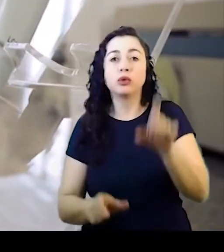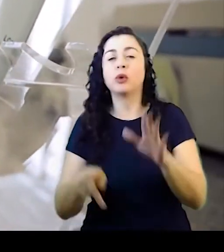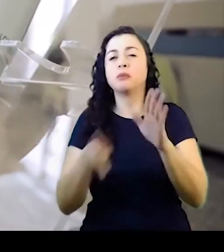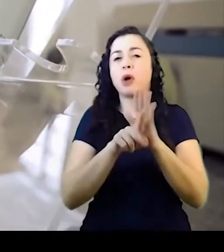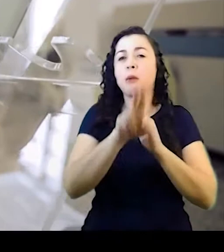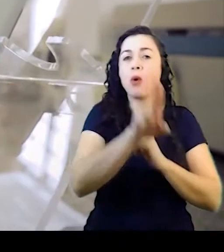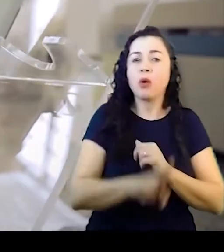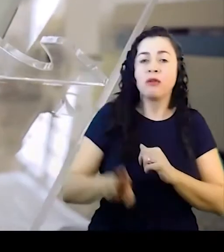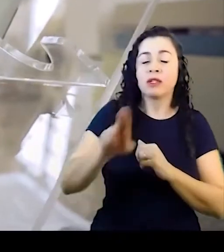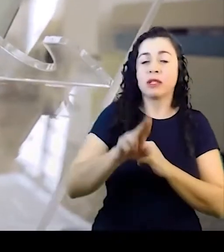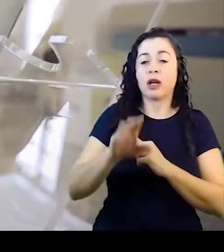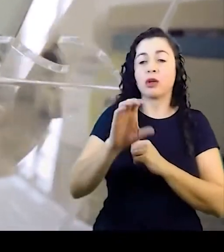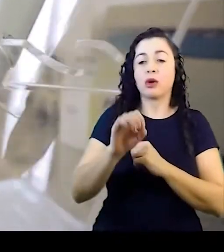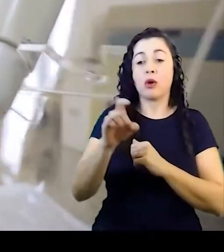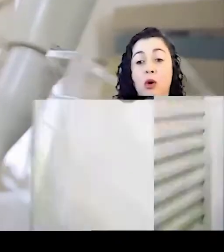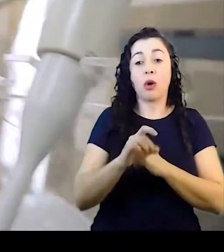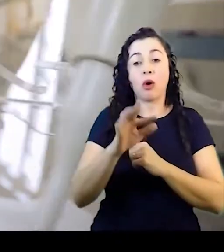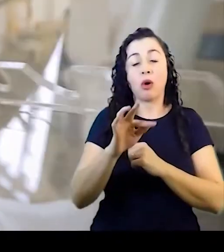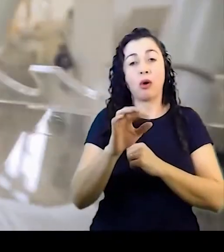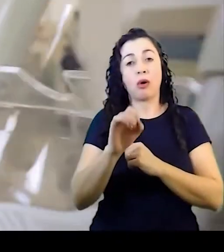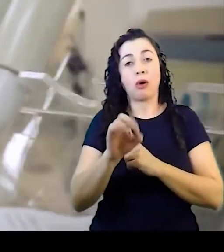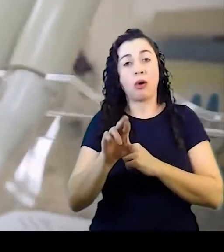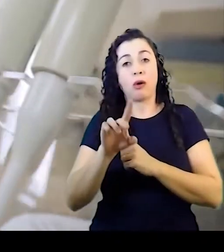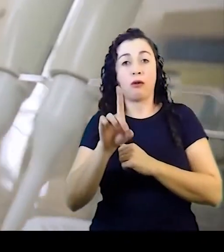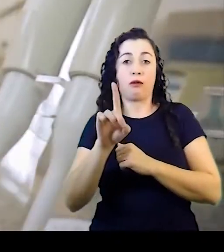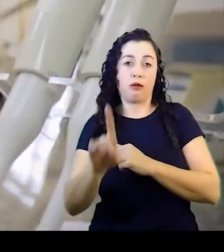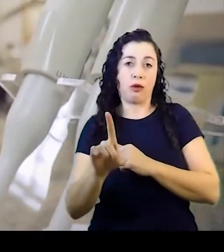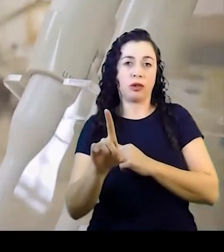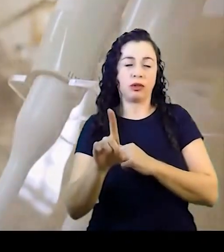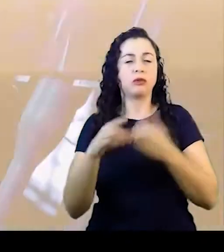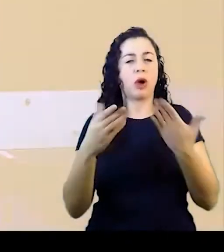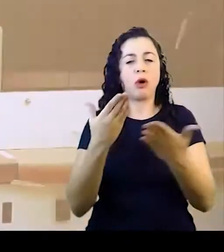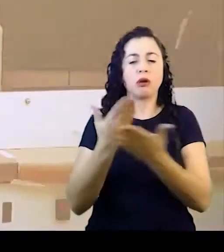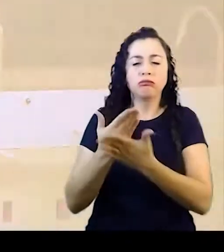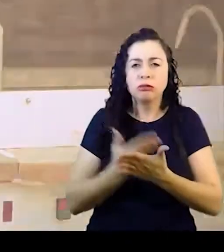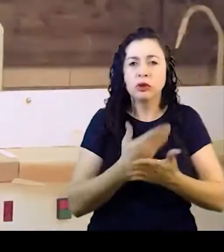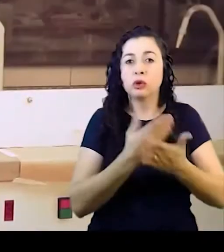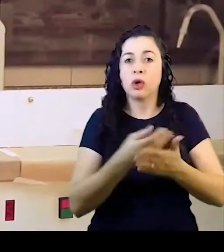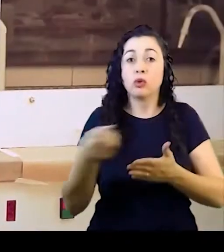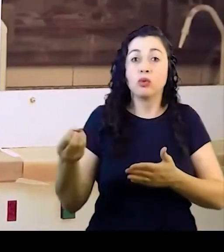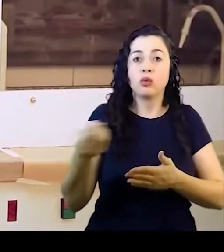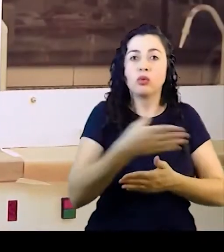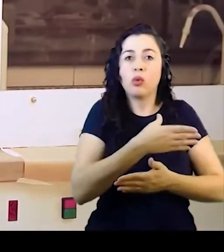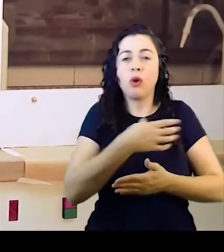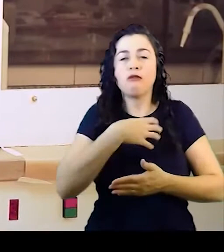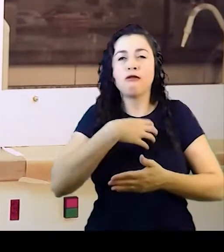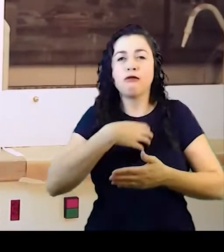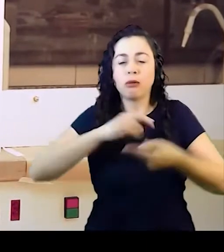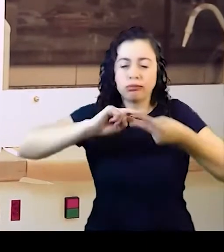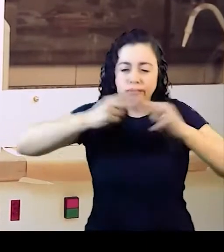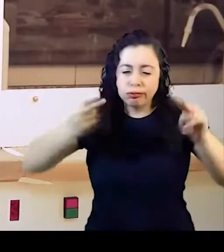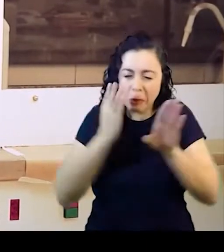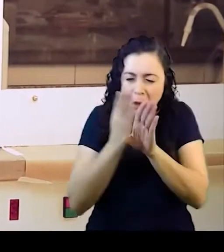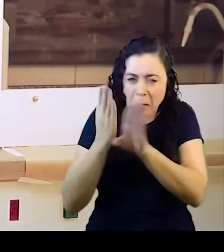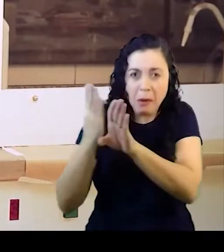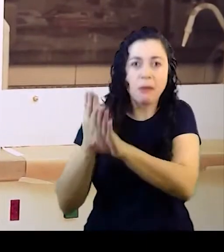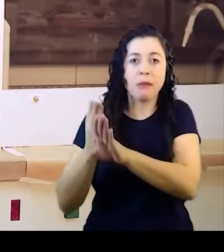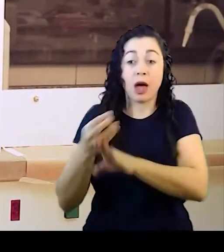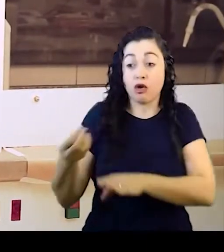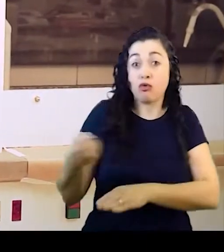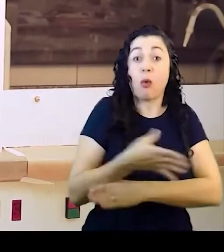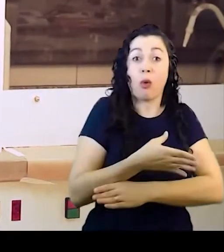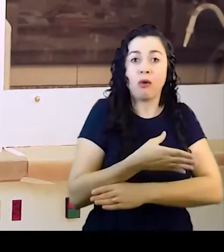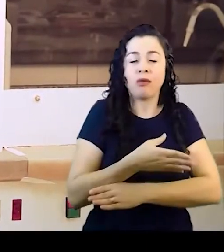Oxford, no Reino Unido. A gente está aplicando um método novo de sequenciamento, high throughput, de nova geração, para a gente